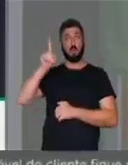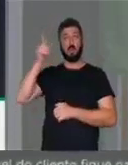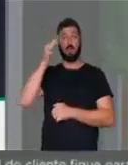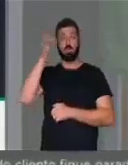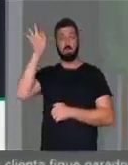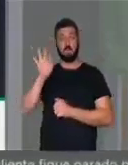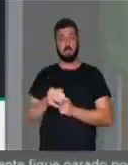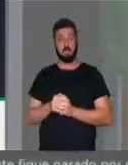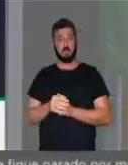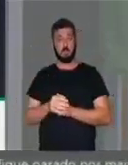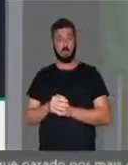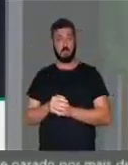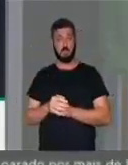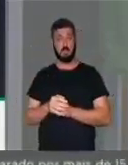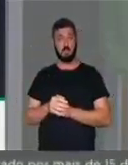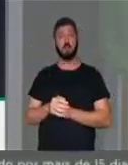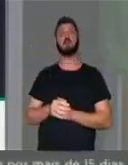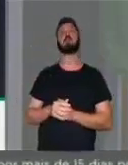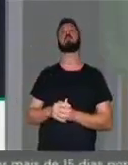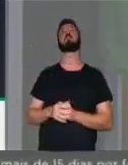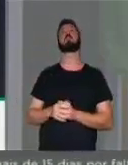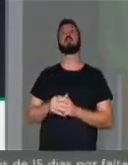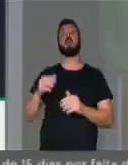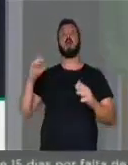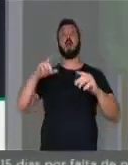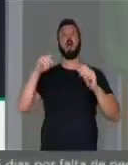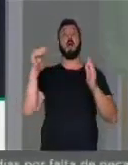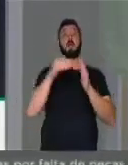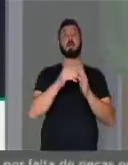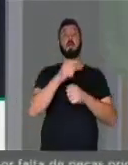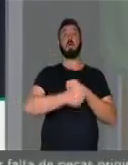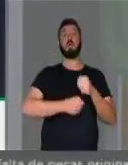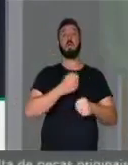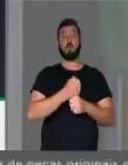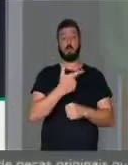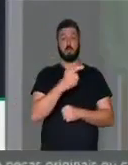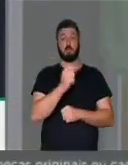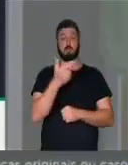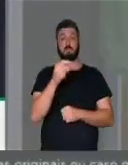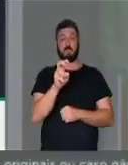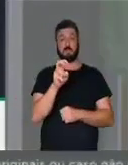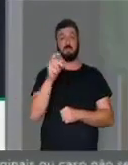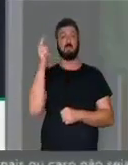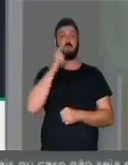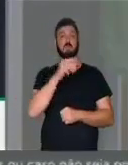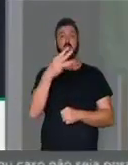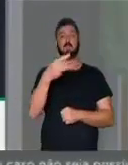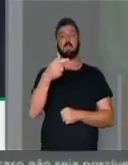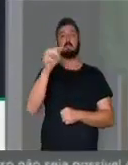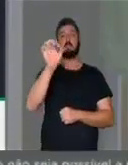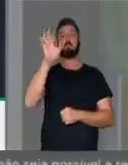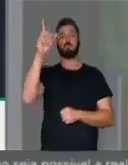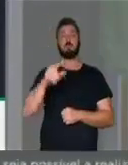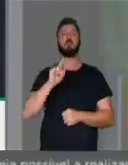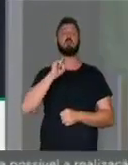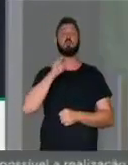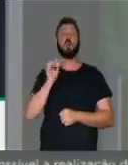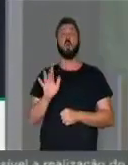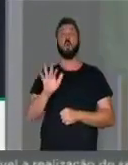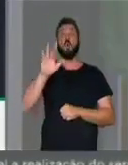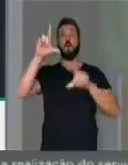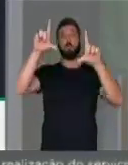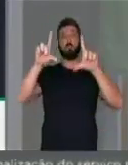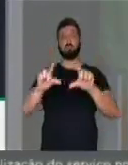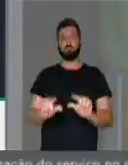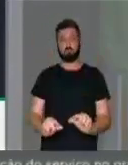em Paris, a redução até o ano de 2025 de 37%